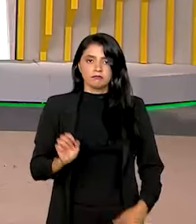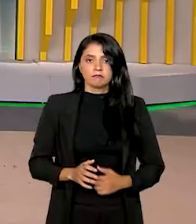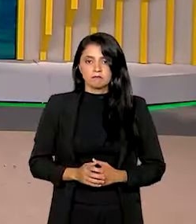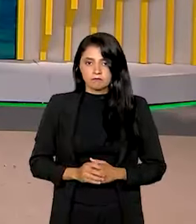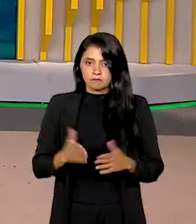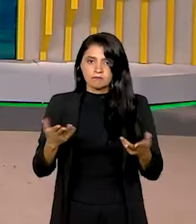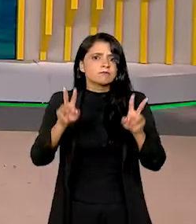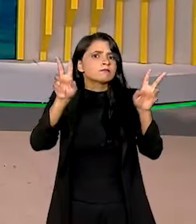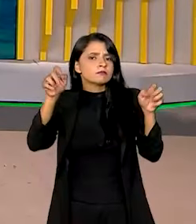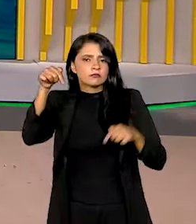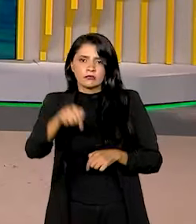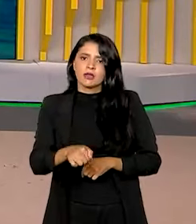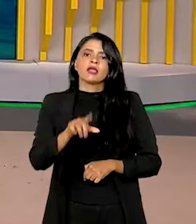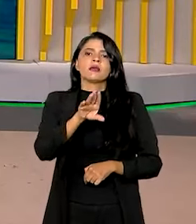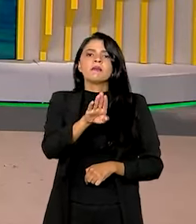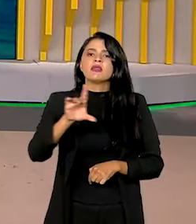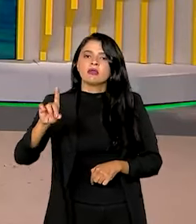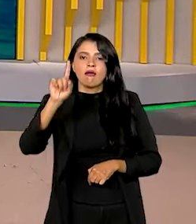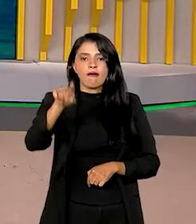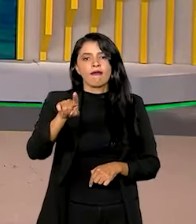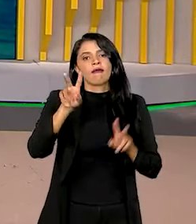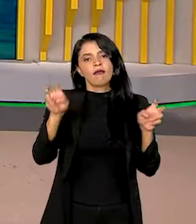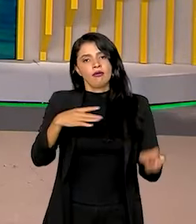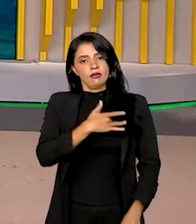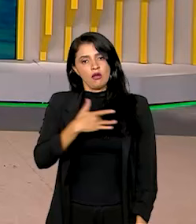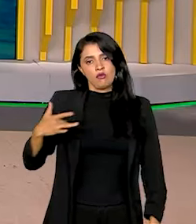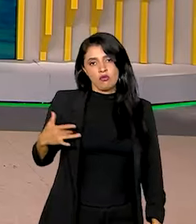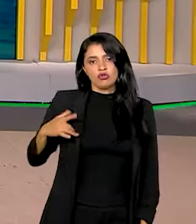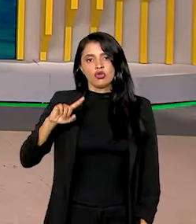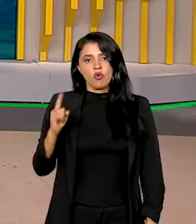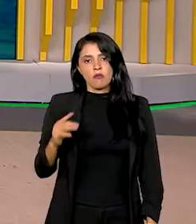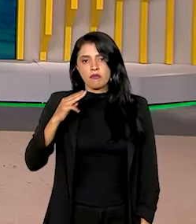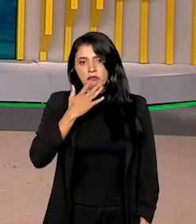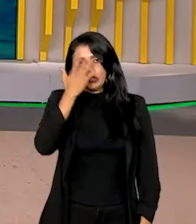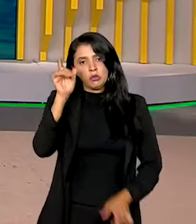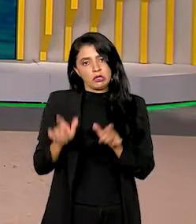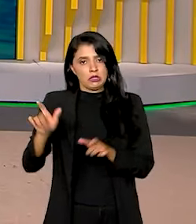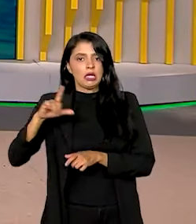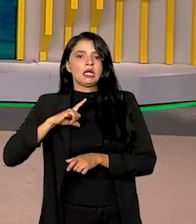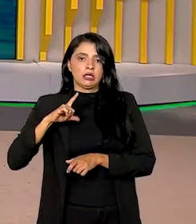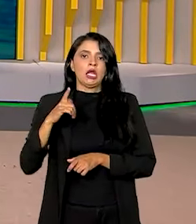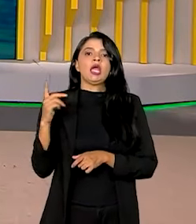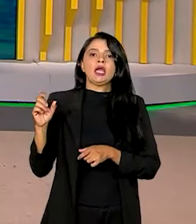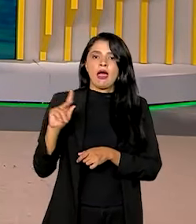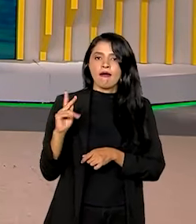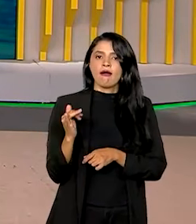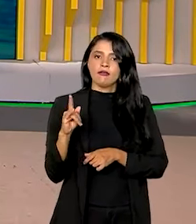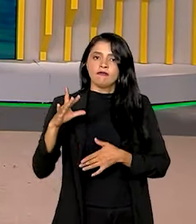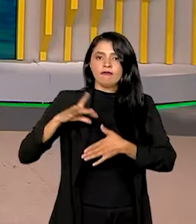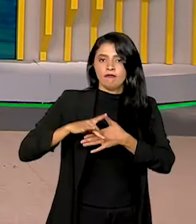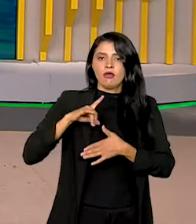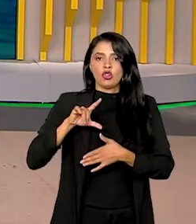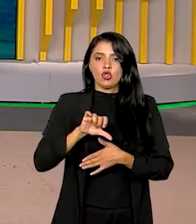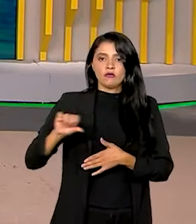E agora o nosso assunto aqui no Brasil em Dia é saúde. 1 milhão de brasileiros têm o vírus HIV. Desses, 900 mil já